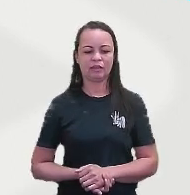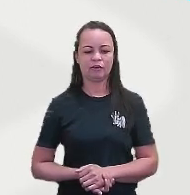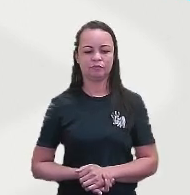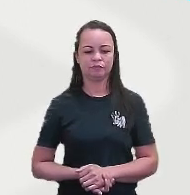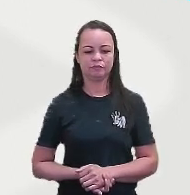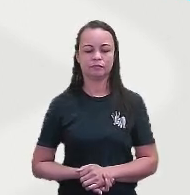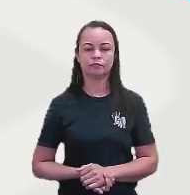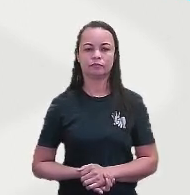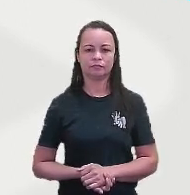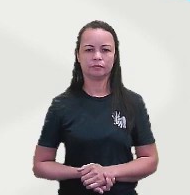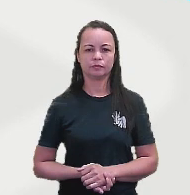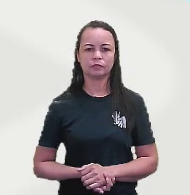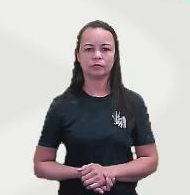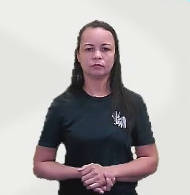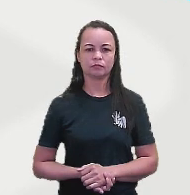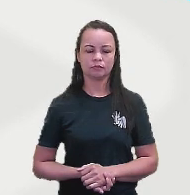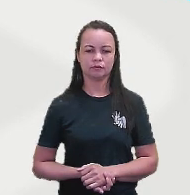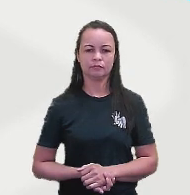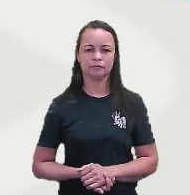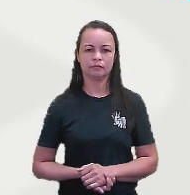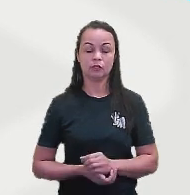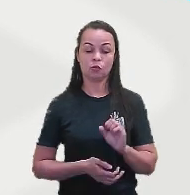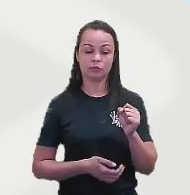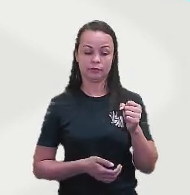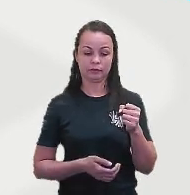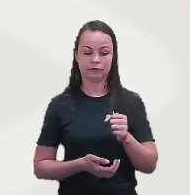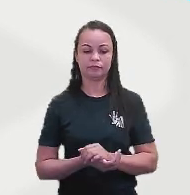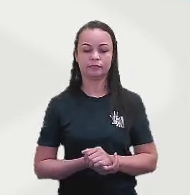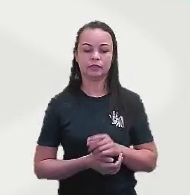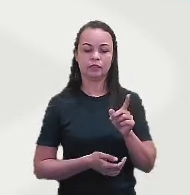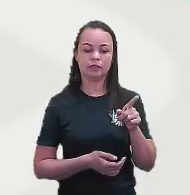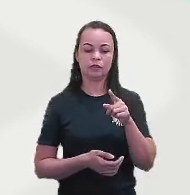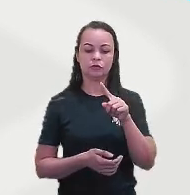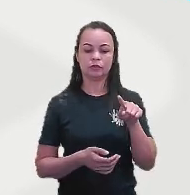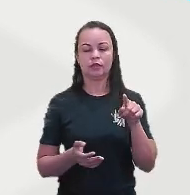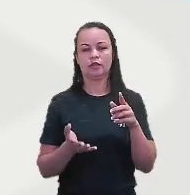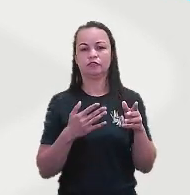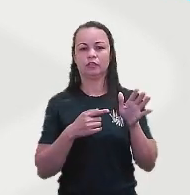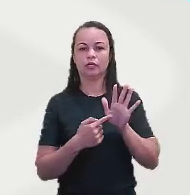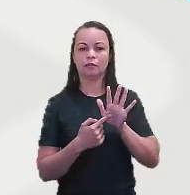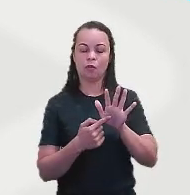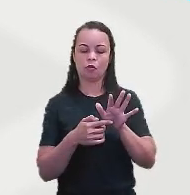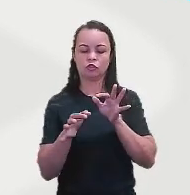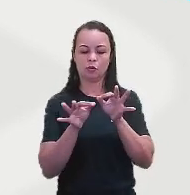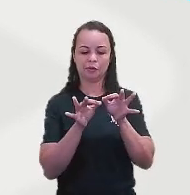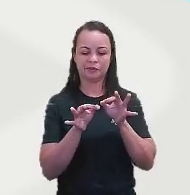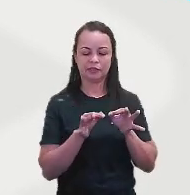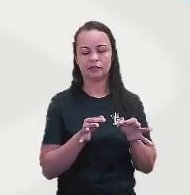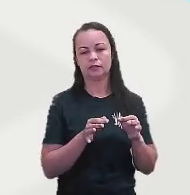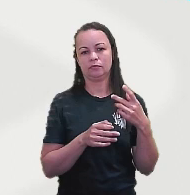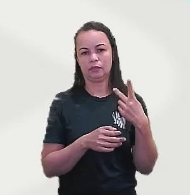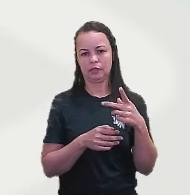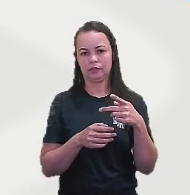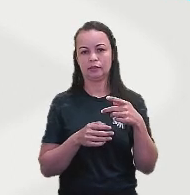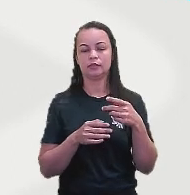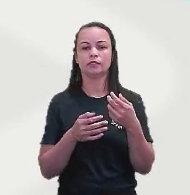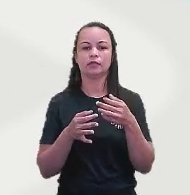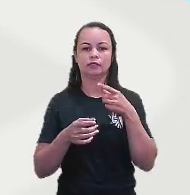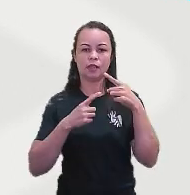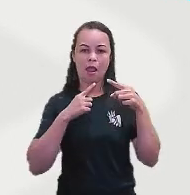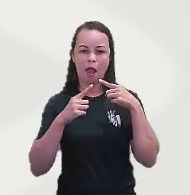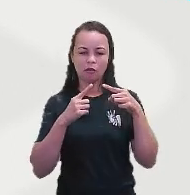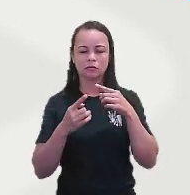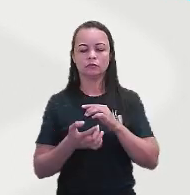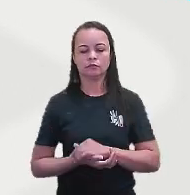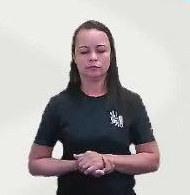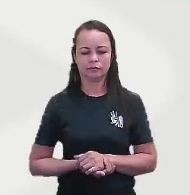última questão da nossa aula. Então, assinale aí a alternativa que preenche adequadamente as lacunas aí nesse diálogo. Então, vamos lá. Por